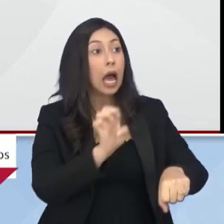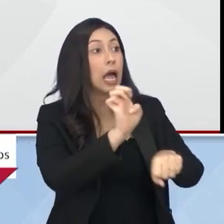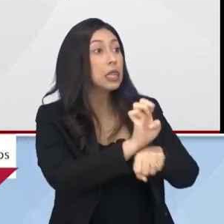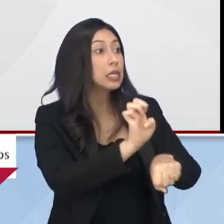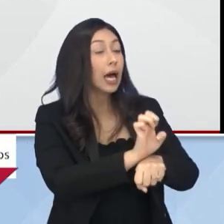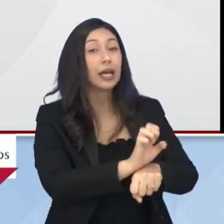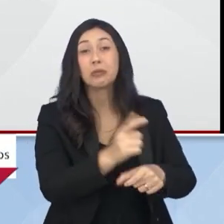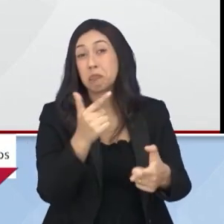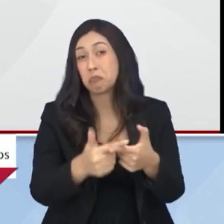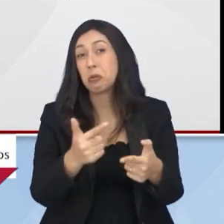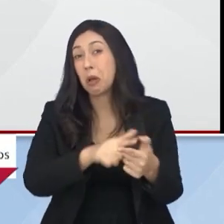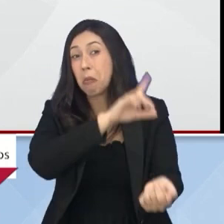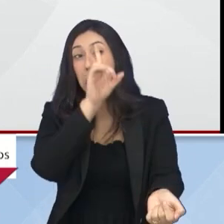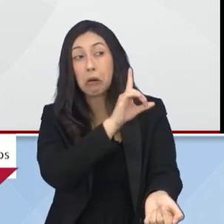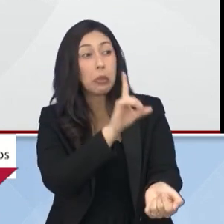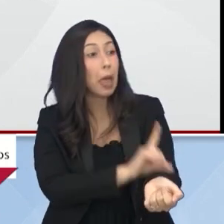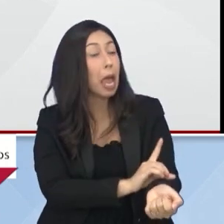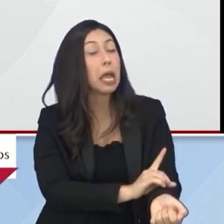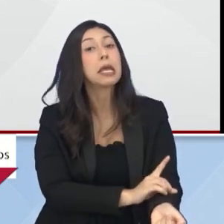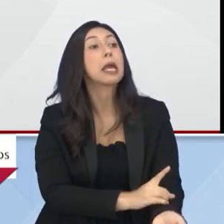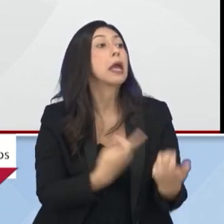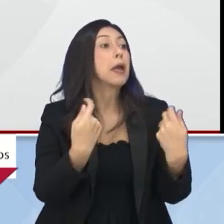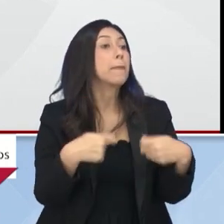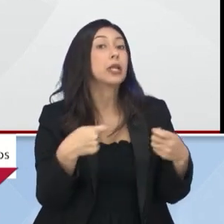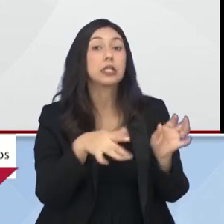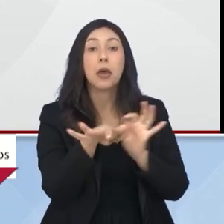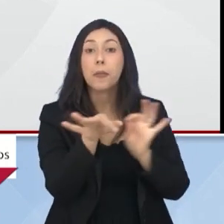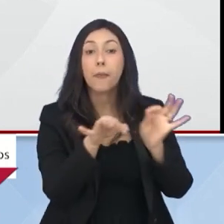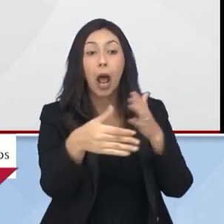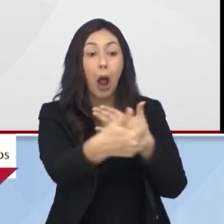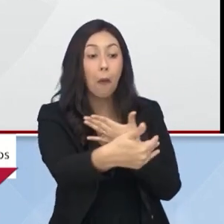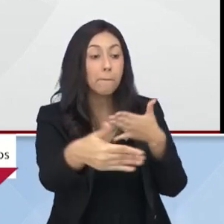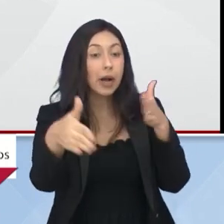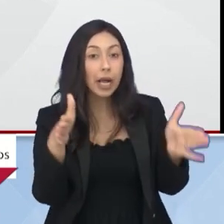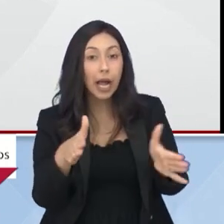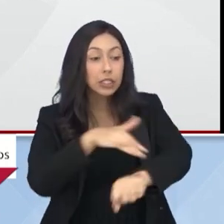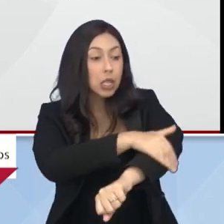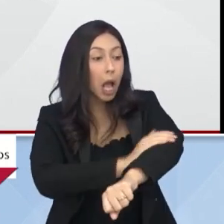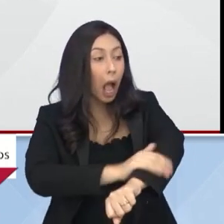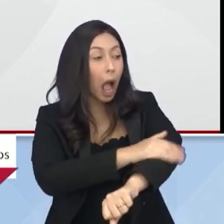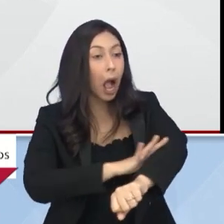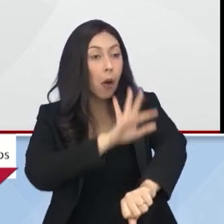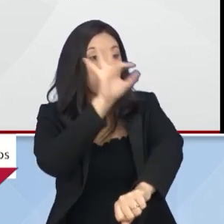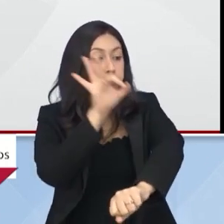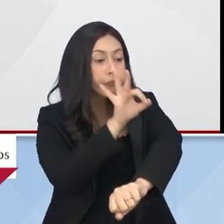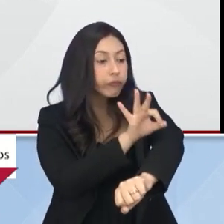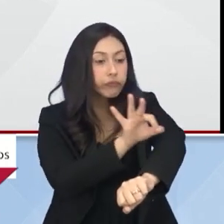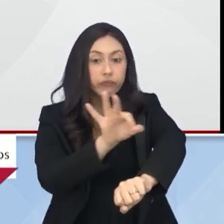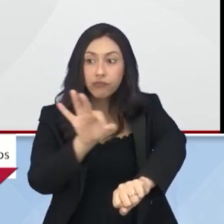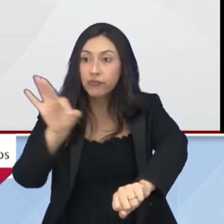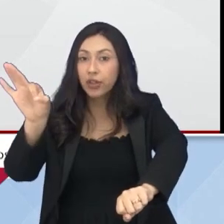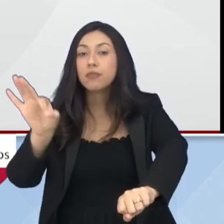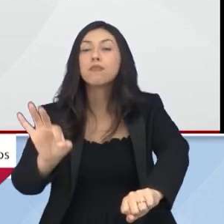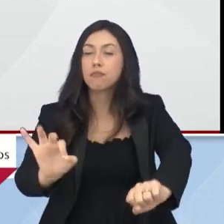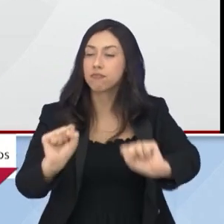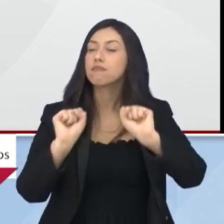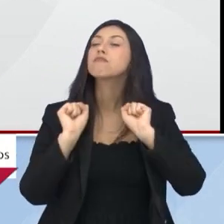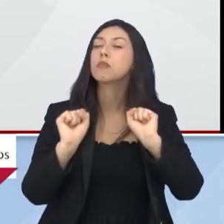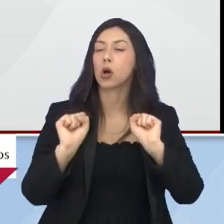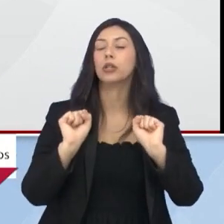dengue vou fazer uma cesta de repelente aí tá autorizado pelo estado